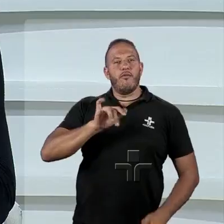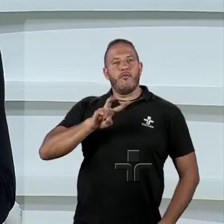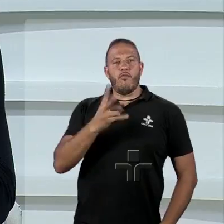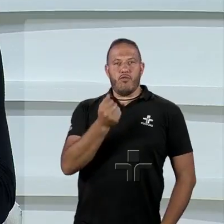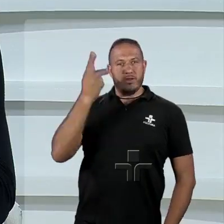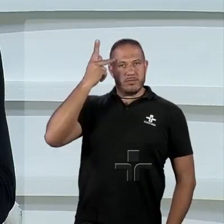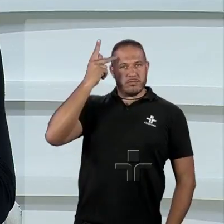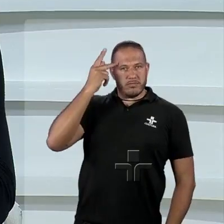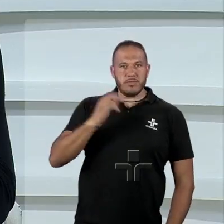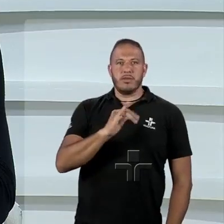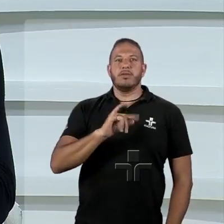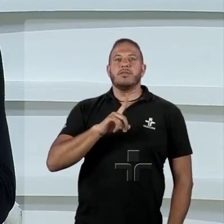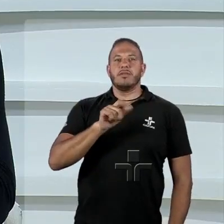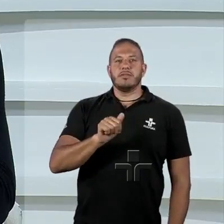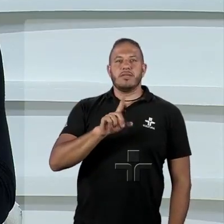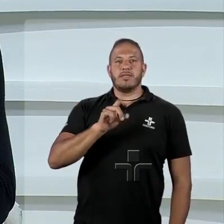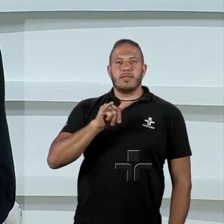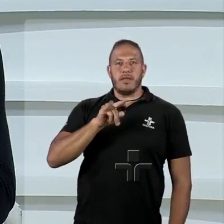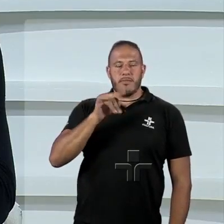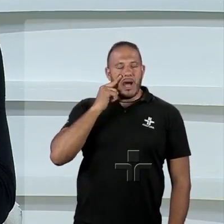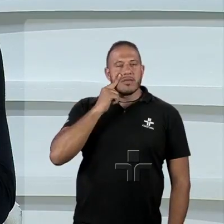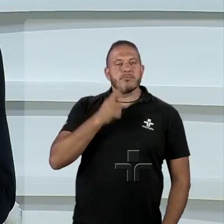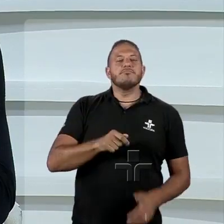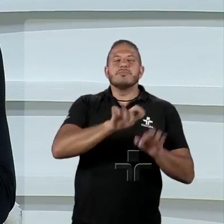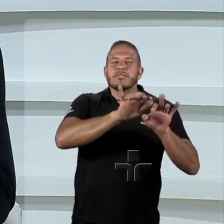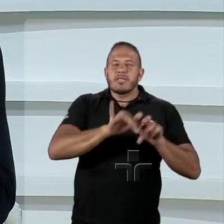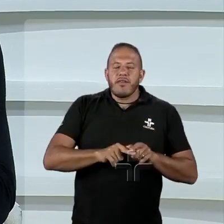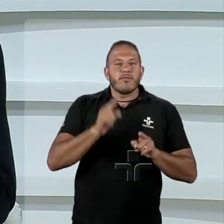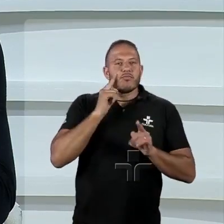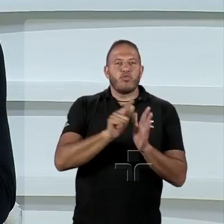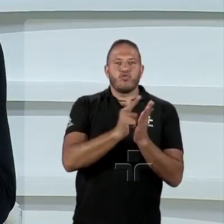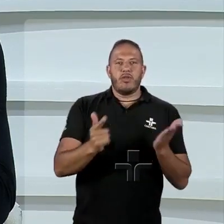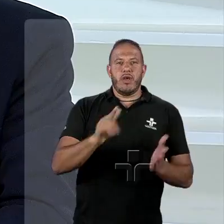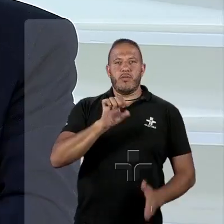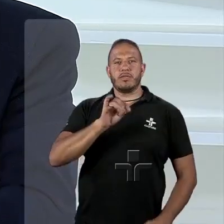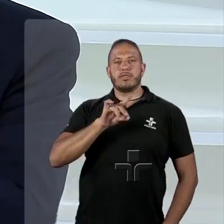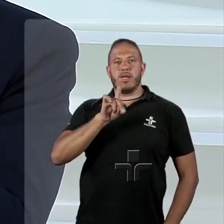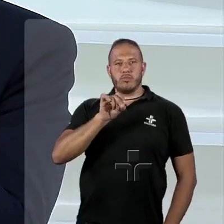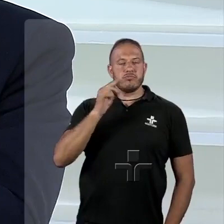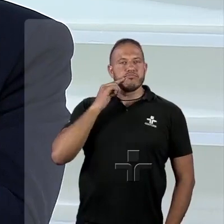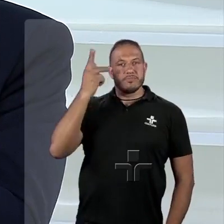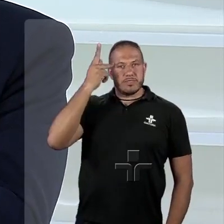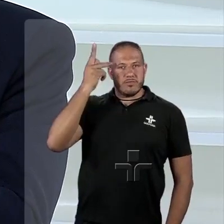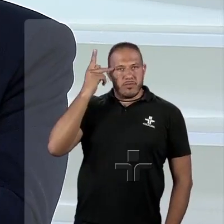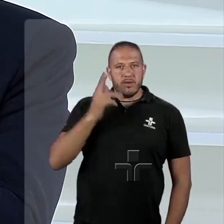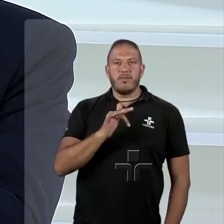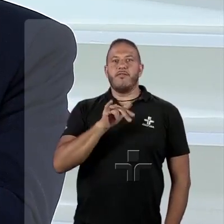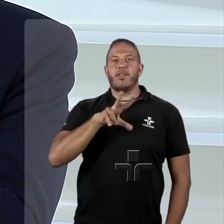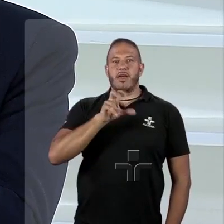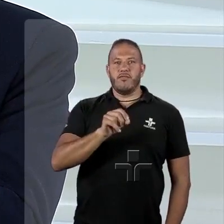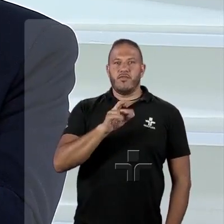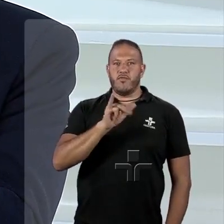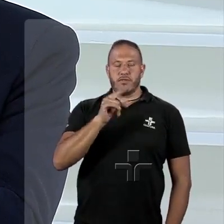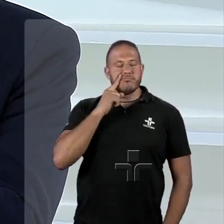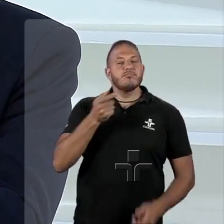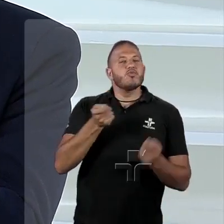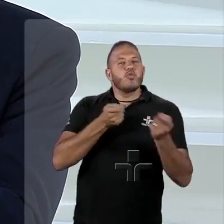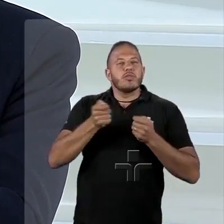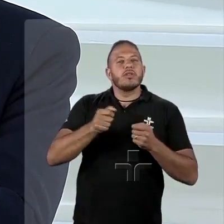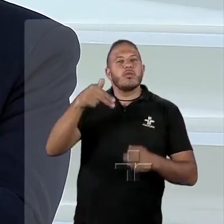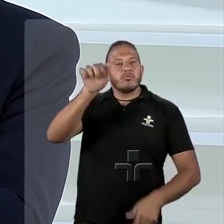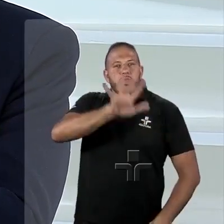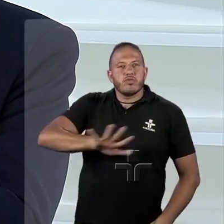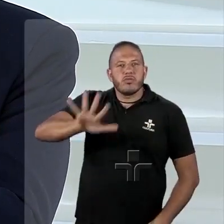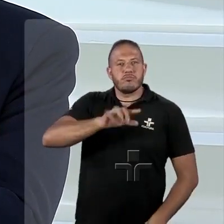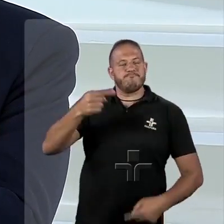Paulo, Cida Damasco, colunista do jornal O Estado de São Paulo, Flávio Freire, coordenador de Nacional e